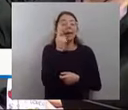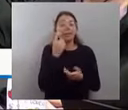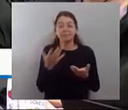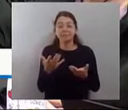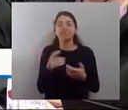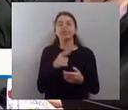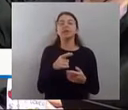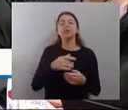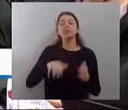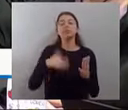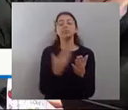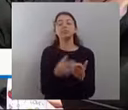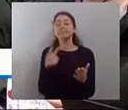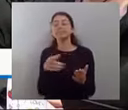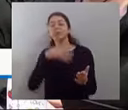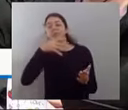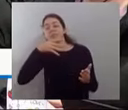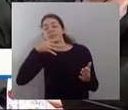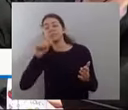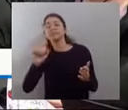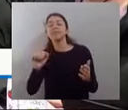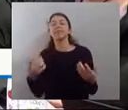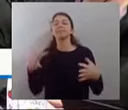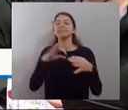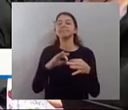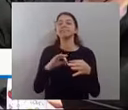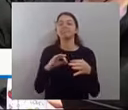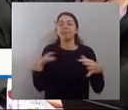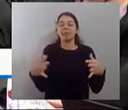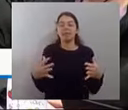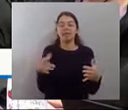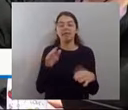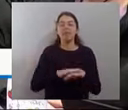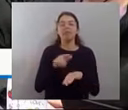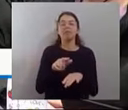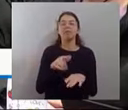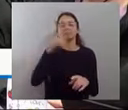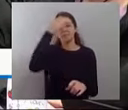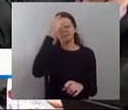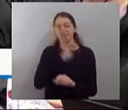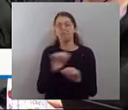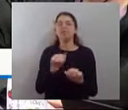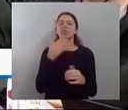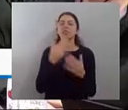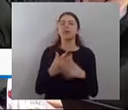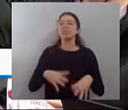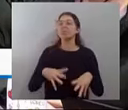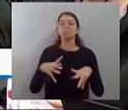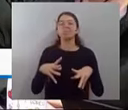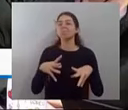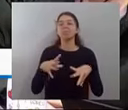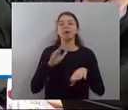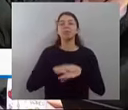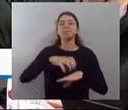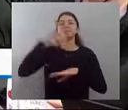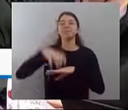de querer alterar o Plano Diretor Municipal de Oeiras, que na sua opinião é limitador do crescimento do concelho porque não tem mais onde construir?